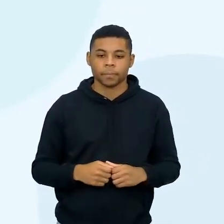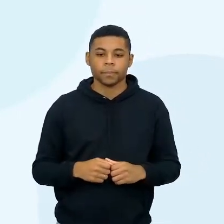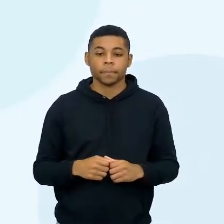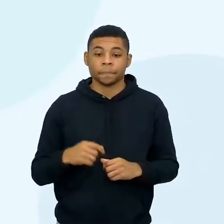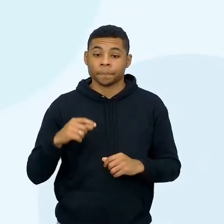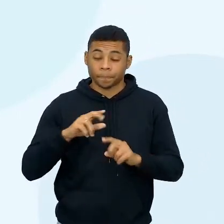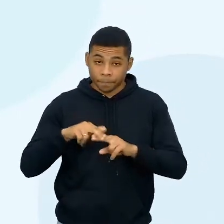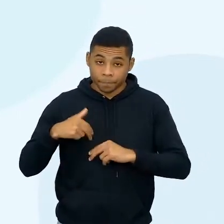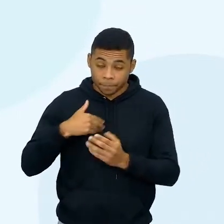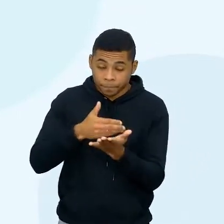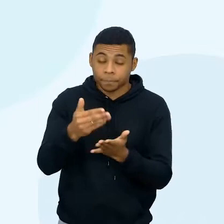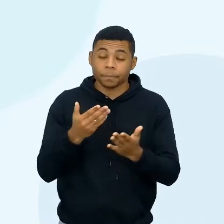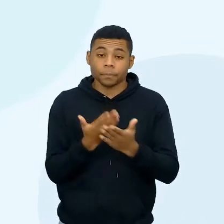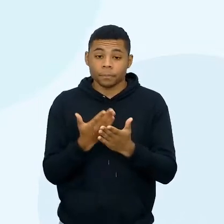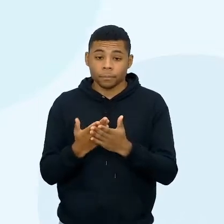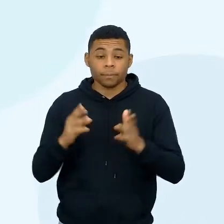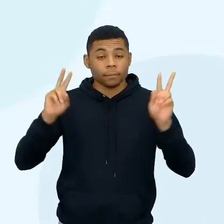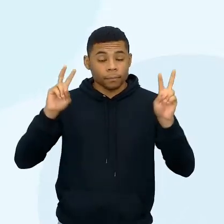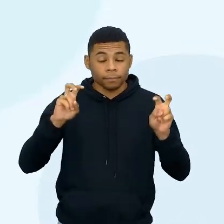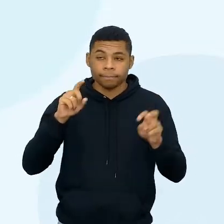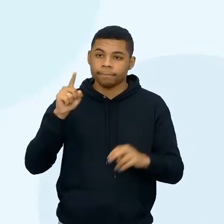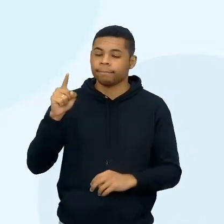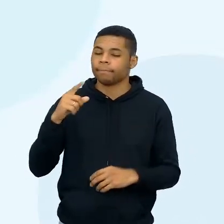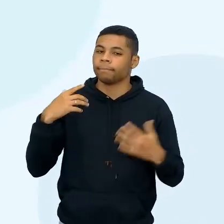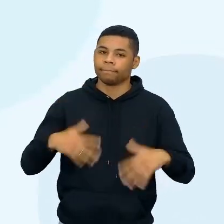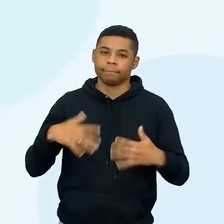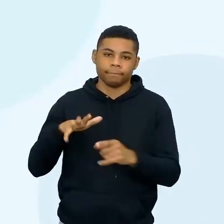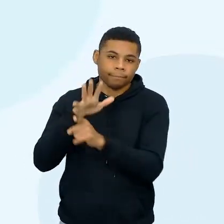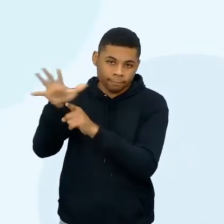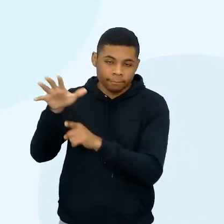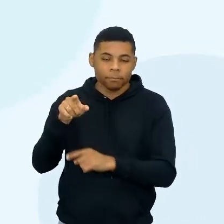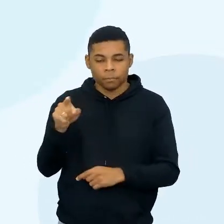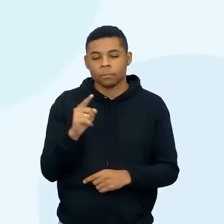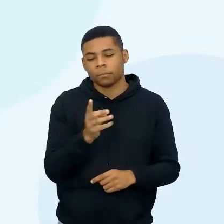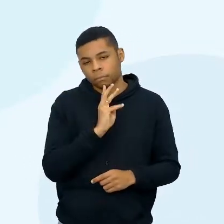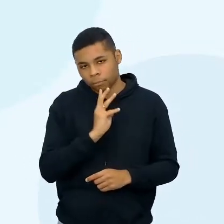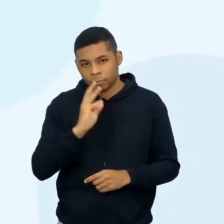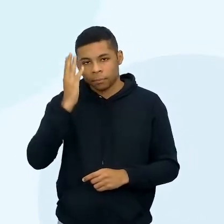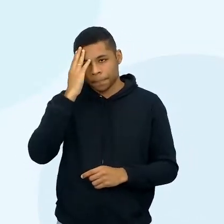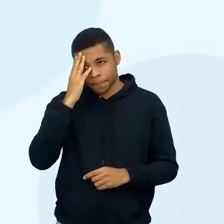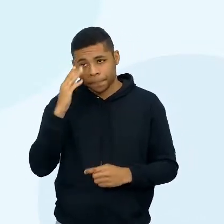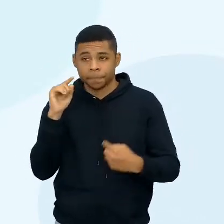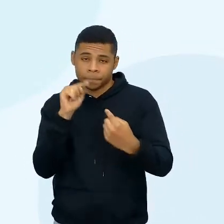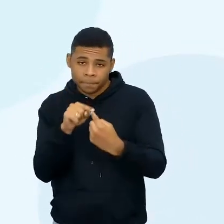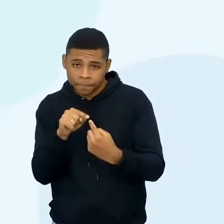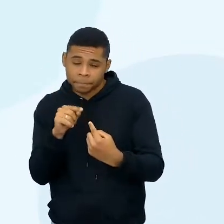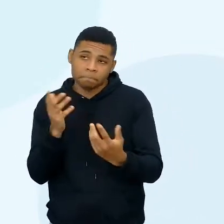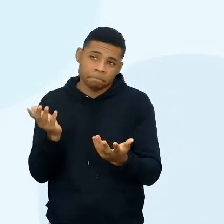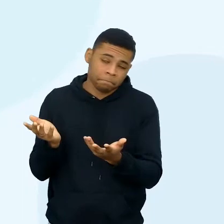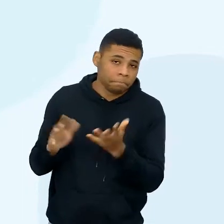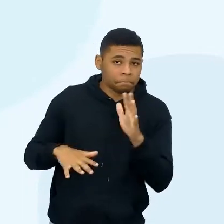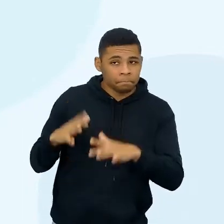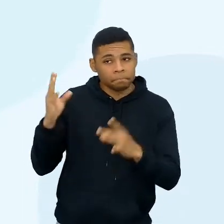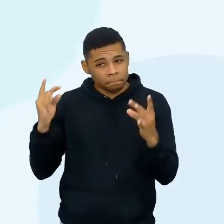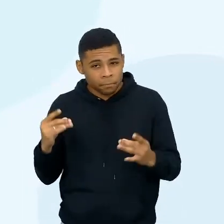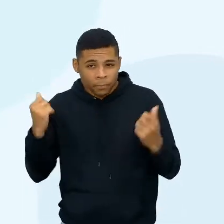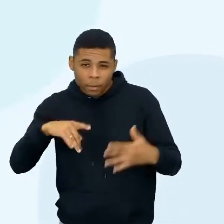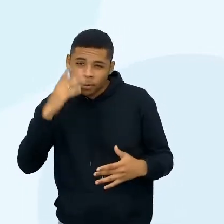muito comum, que faz parte de uma forma direta, indireta, transversal